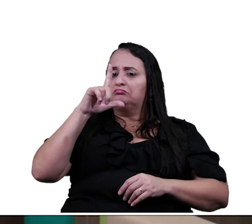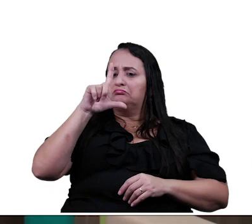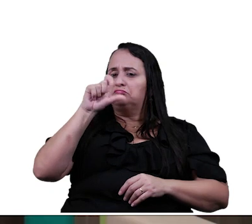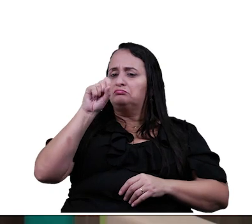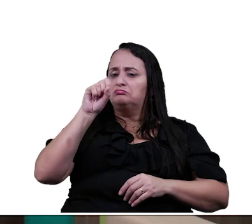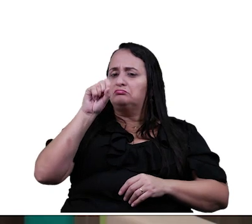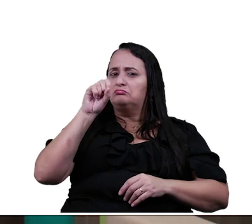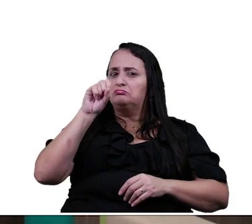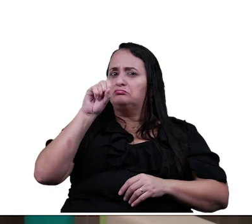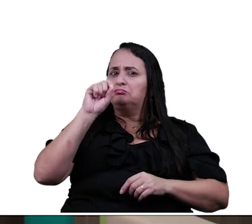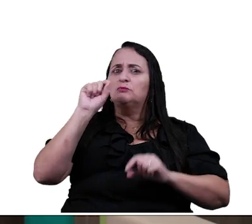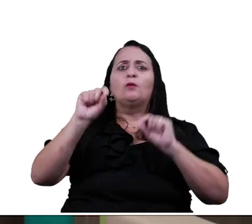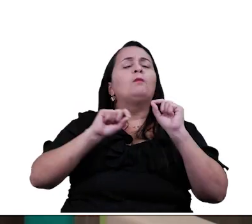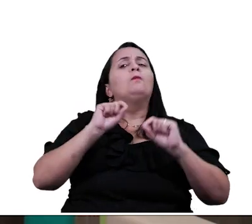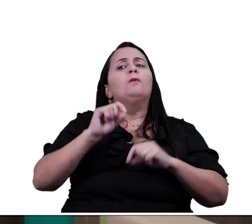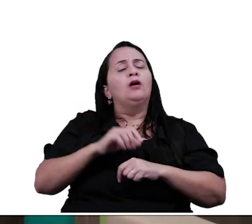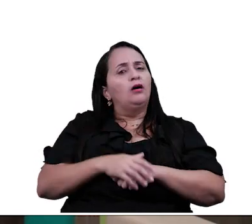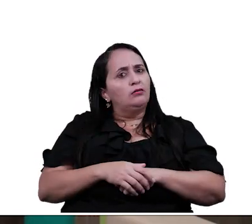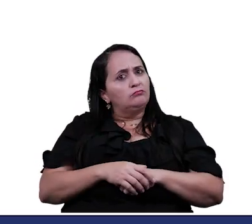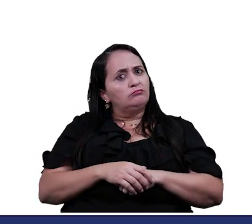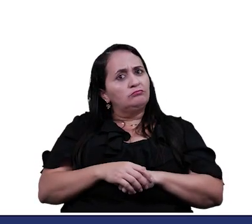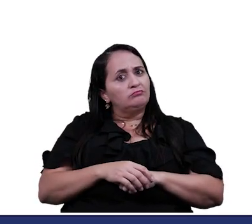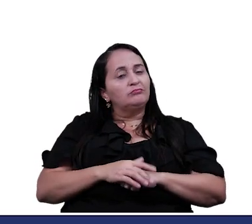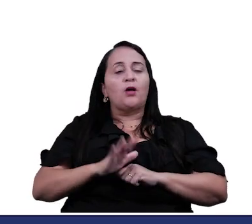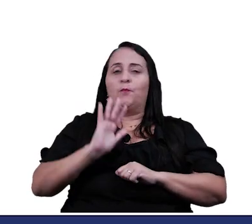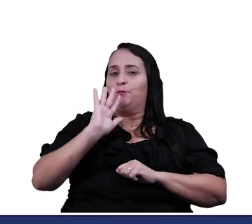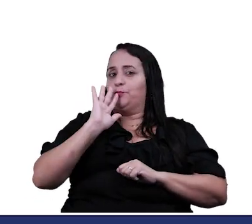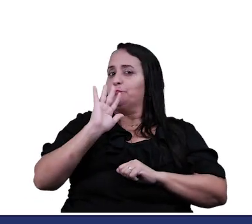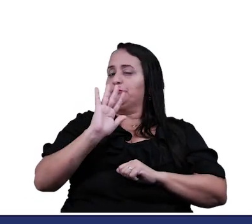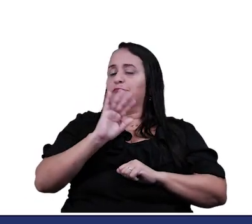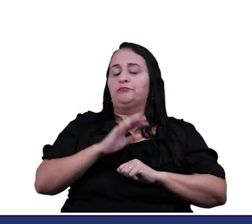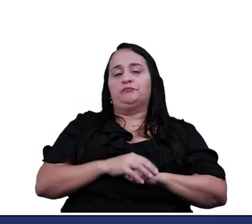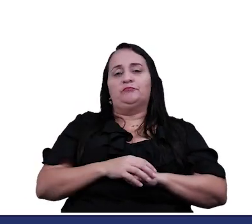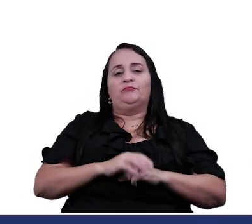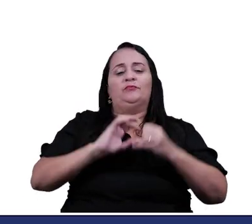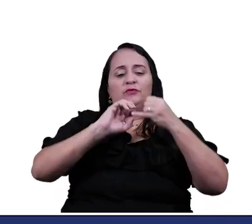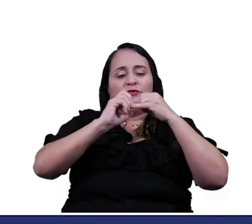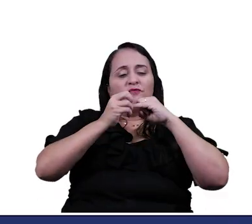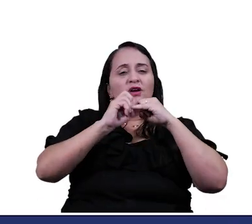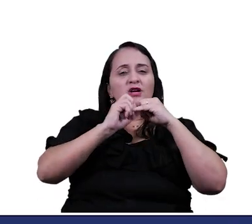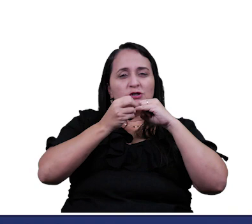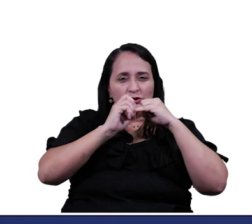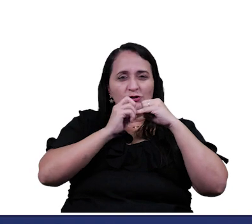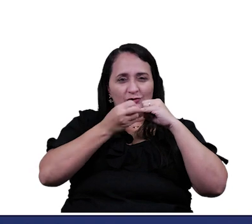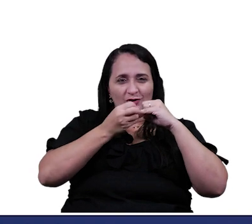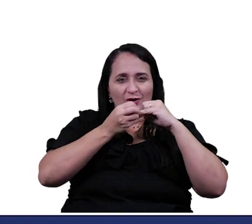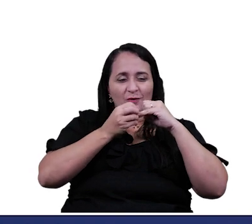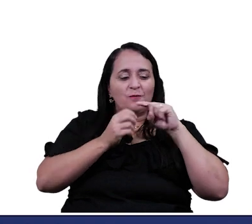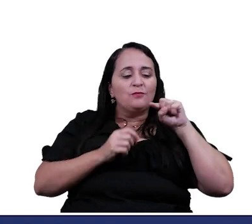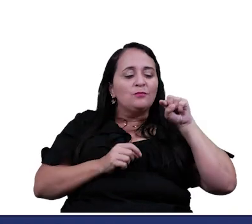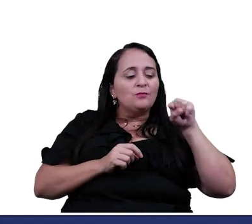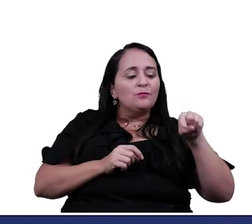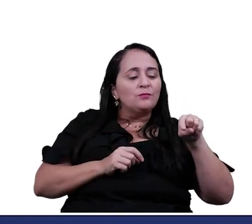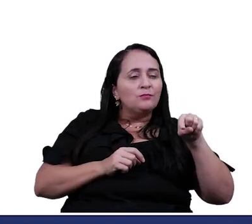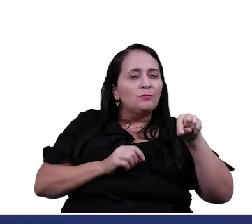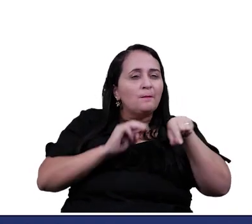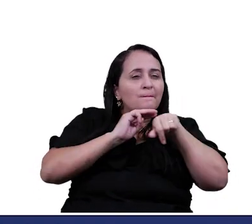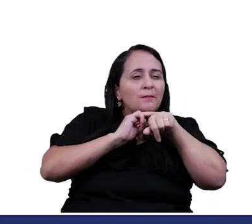gente descobrir a resposta do nosso problema. O feijão carioquinha custa 8,50 o